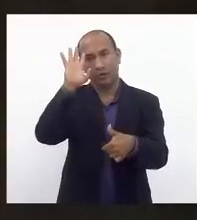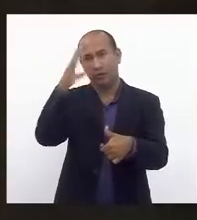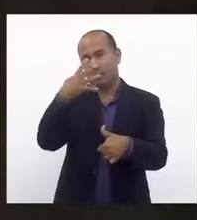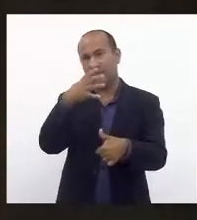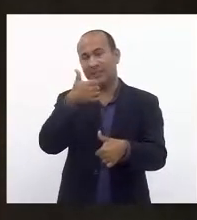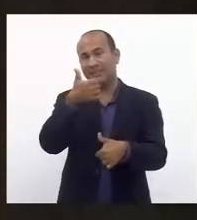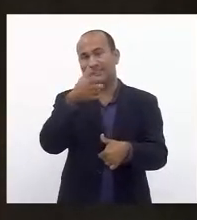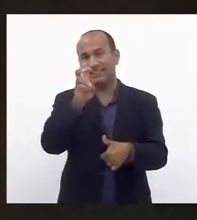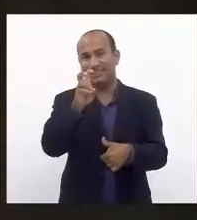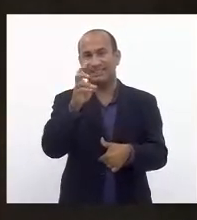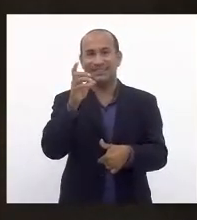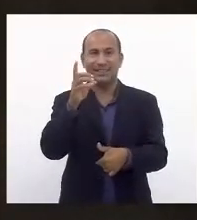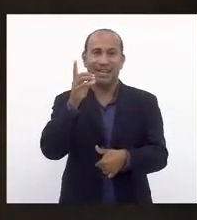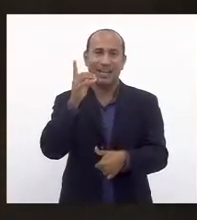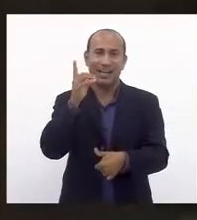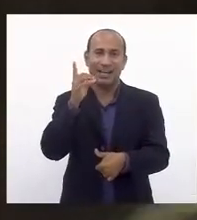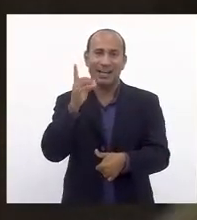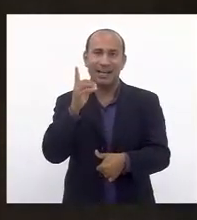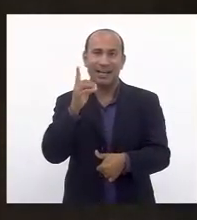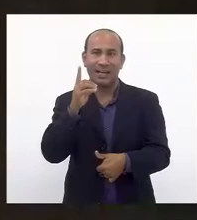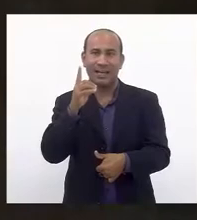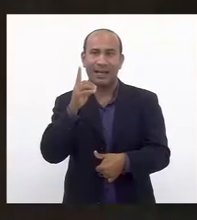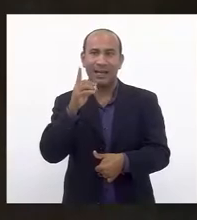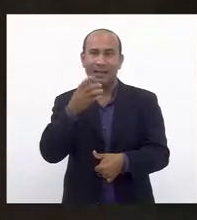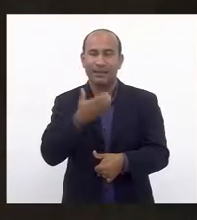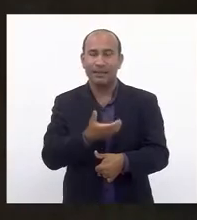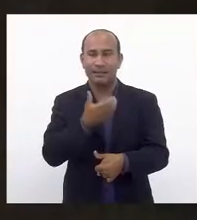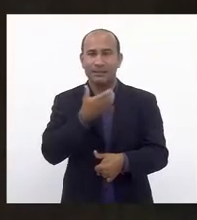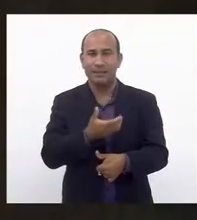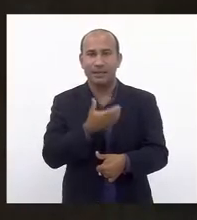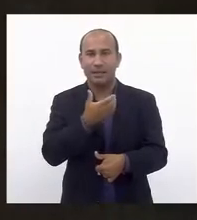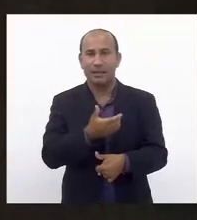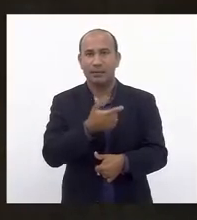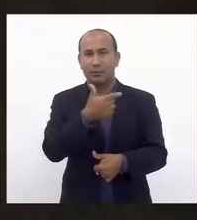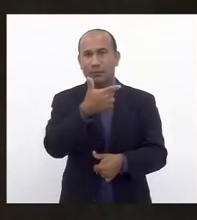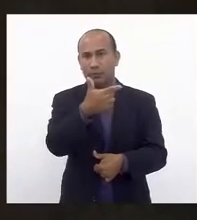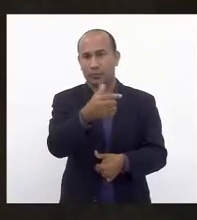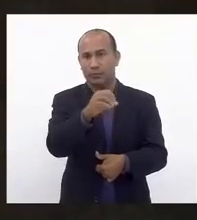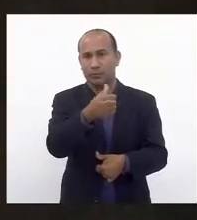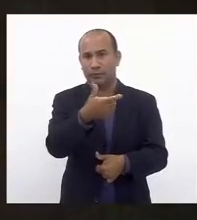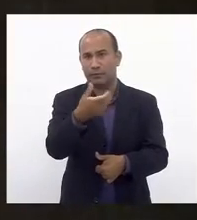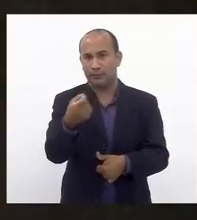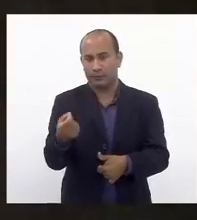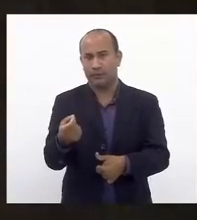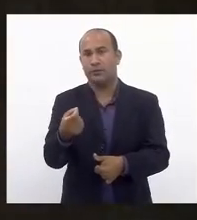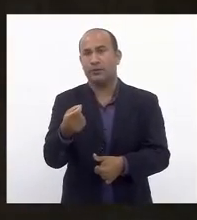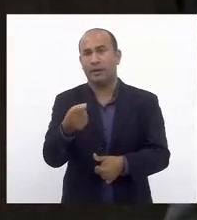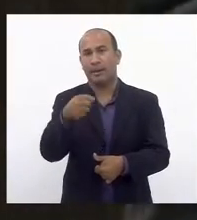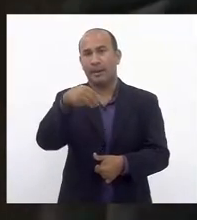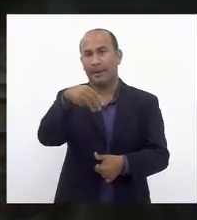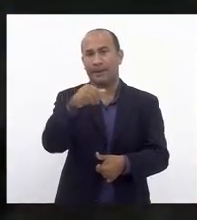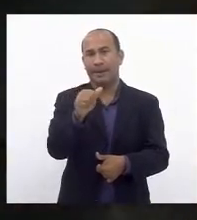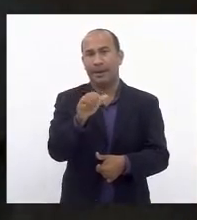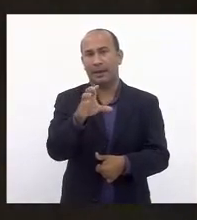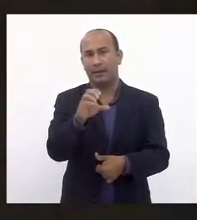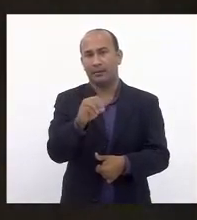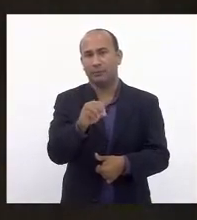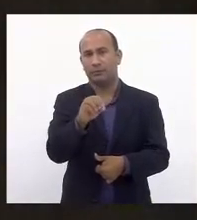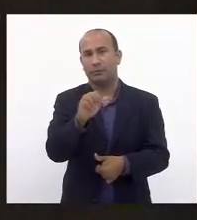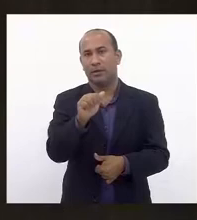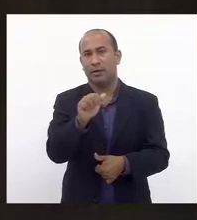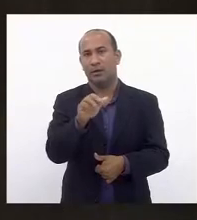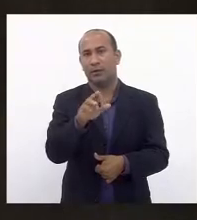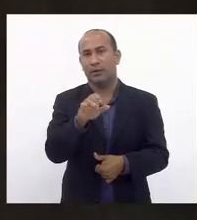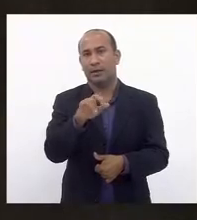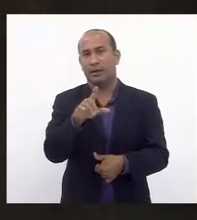de dezembro de 20, do ministro Marco Aurélio, relator, foi decidido em sessão